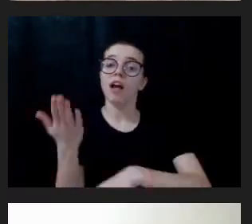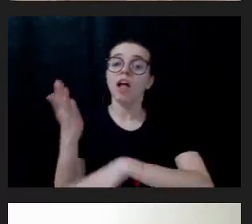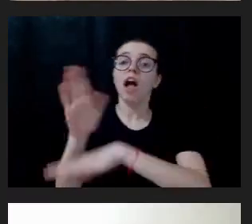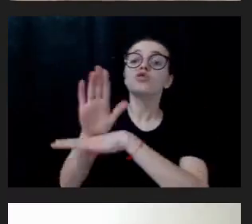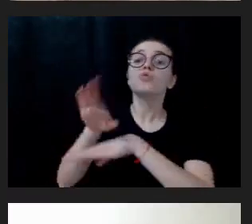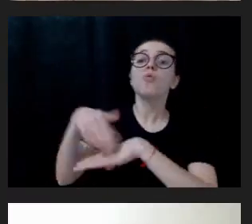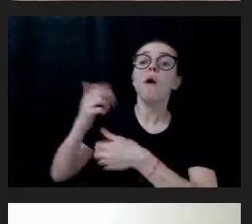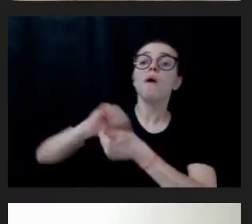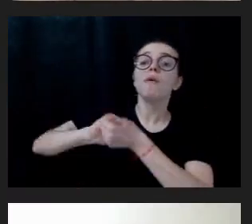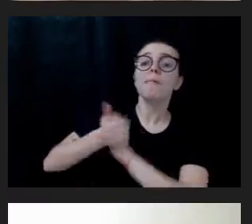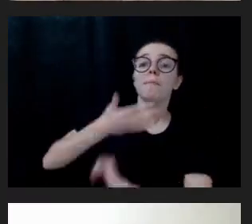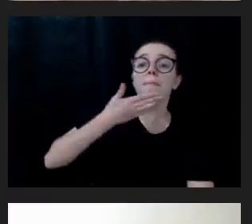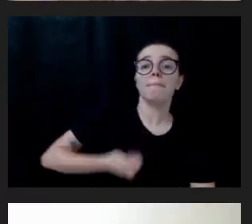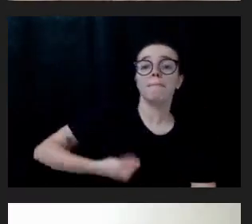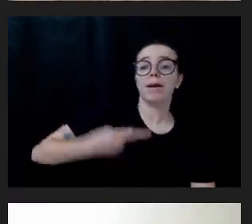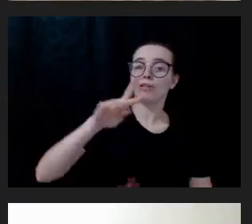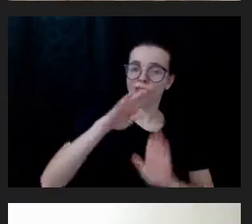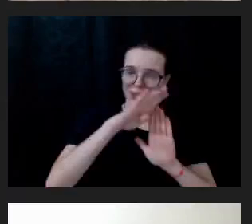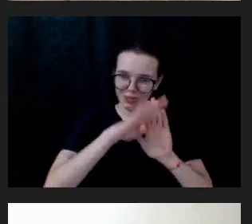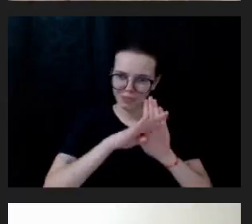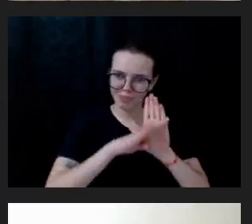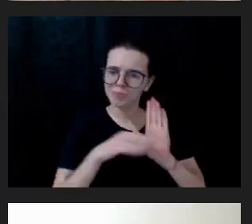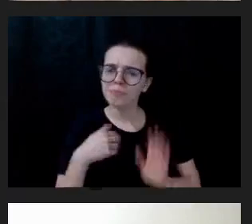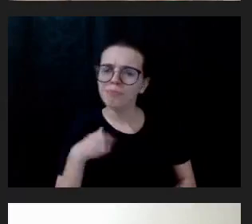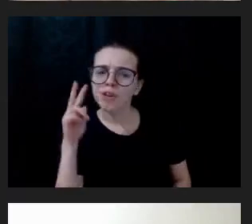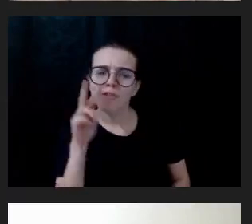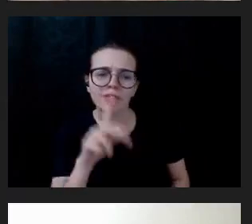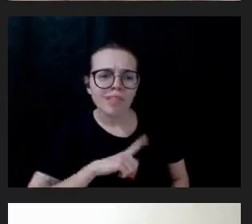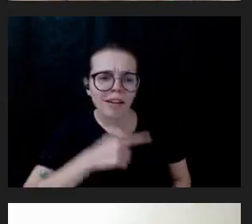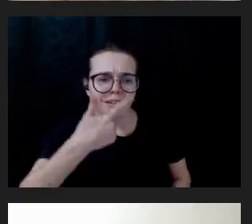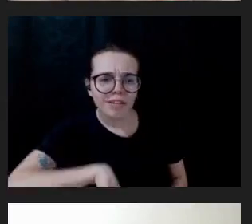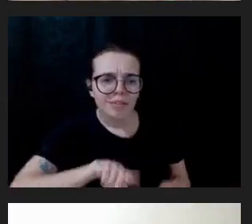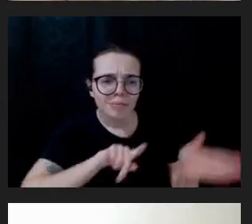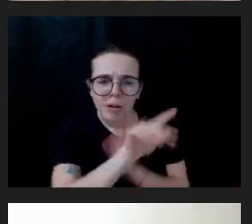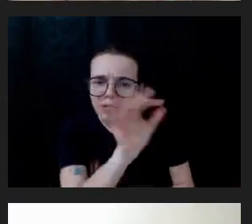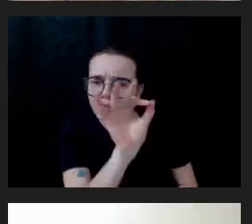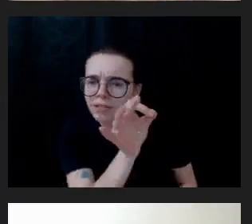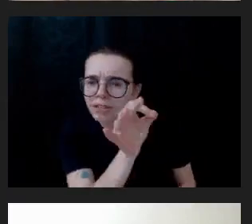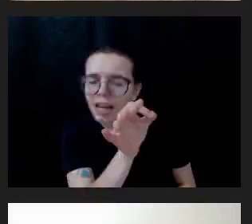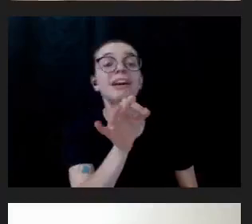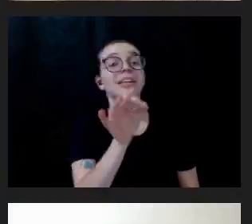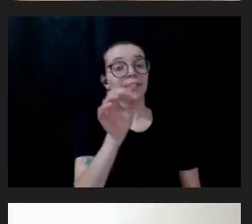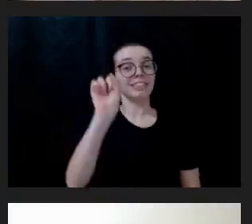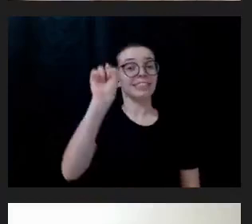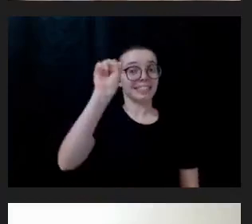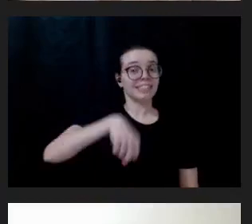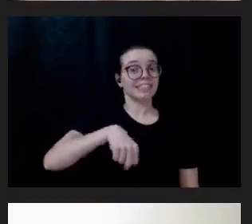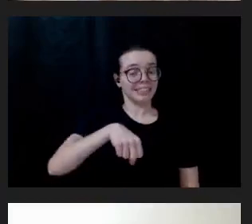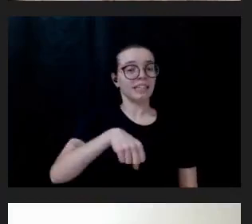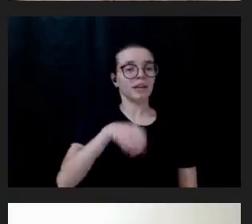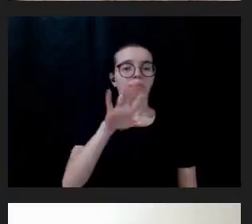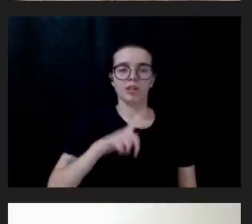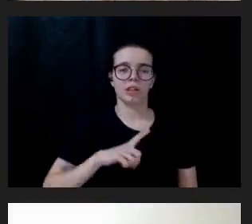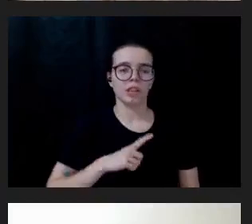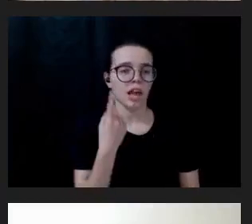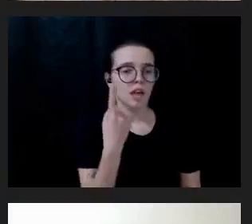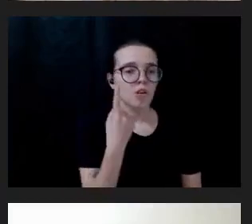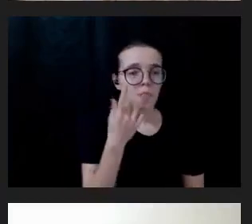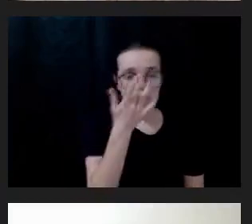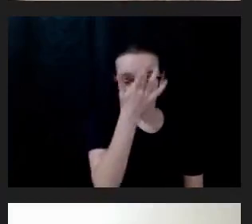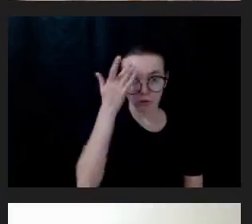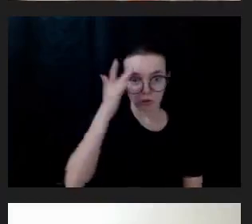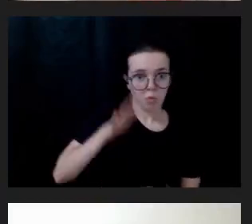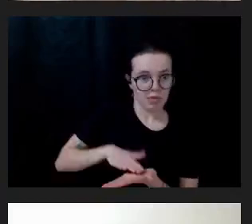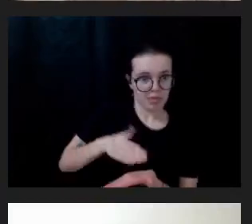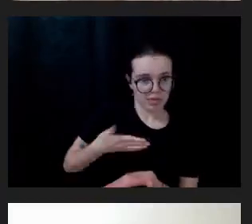adequados. Acho que tem mais uma pergunta aqui, né? Sim. Temos uma colocação aqui de uma intérprete,